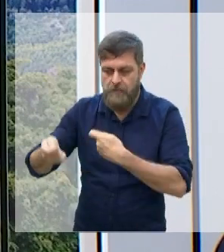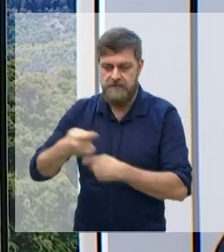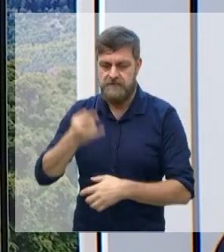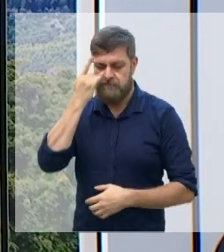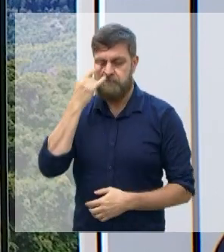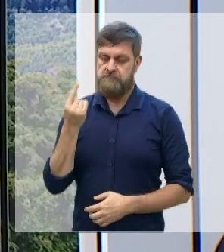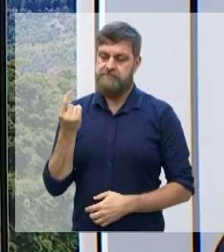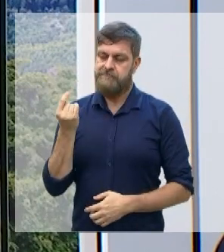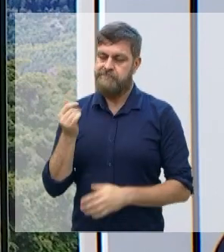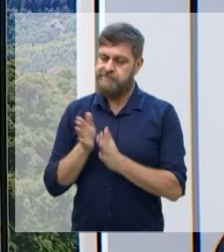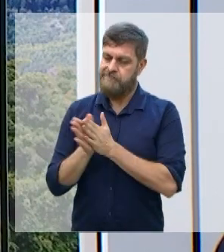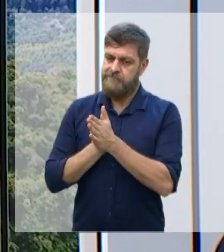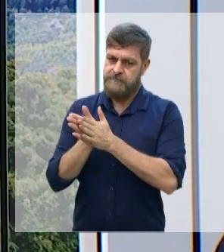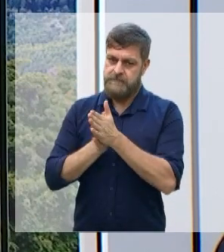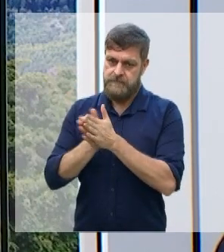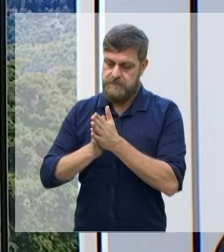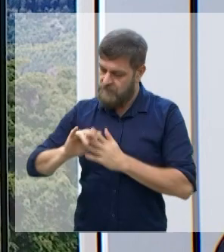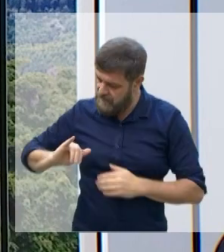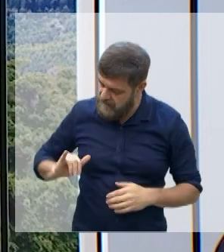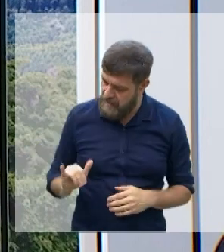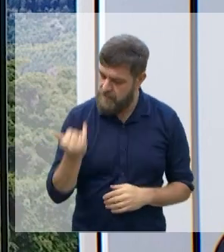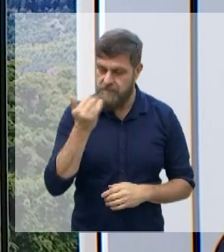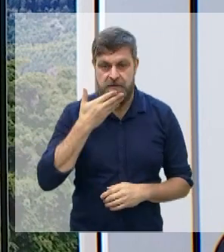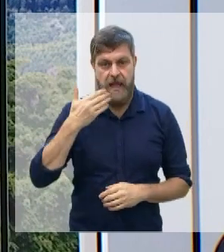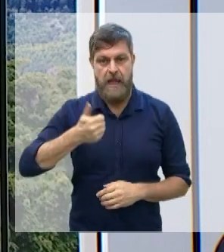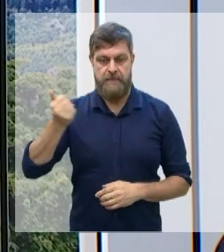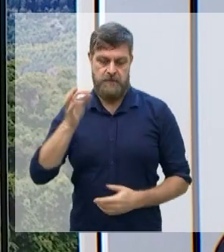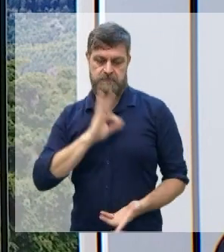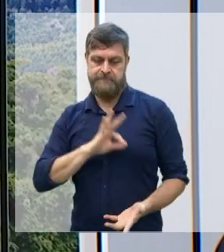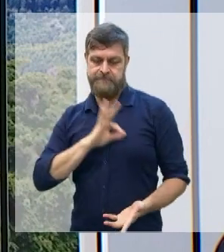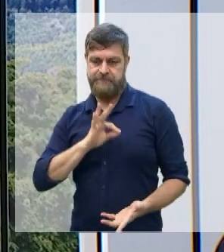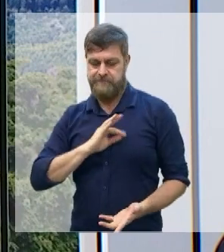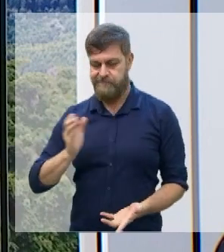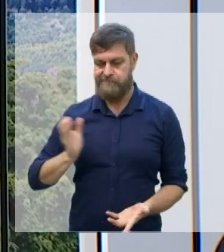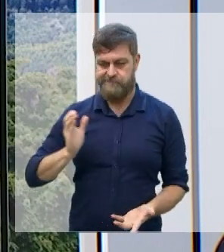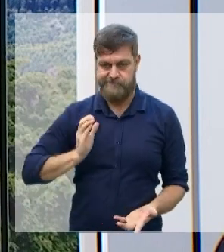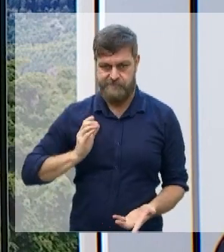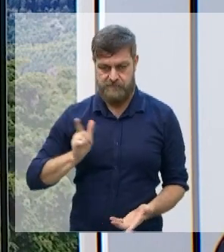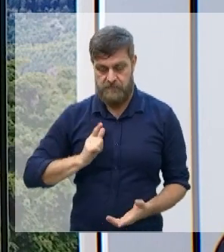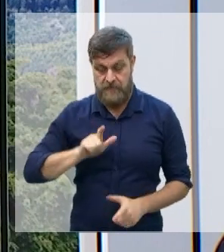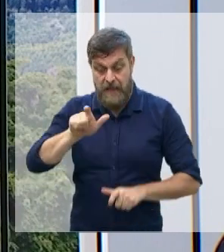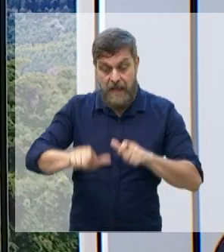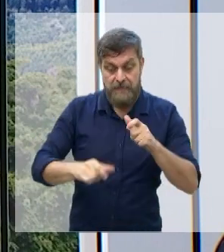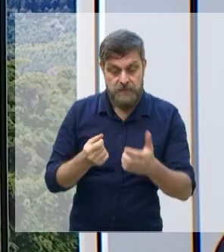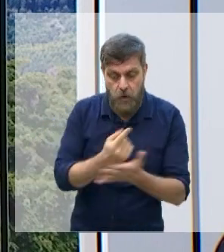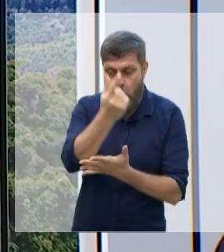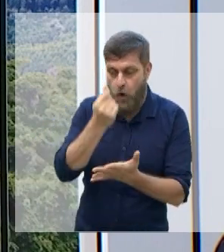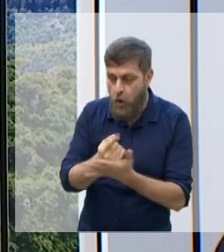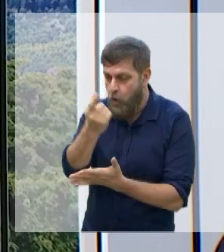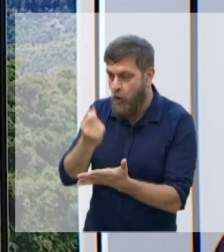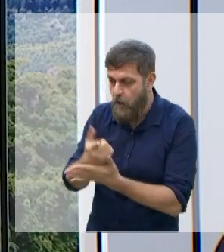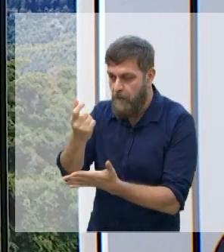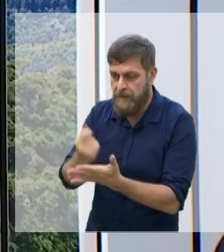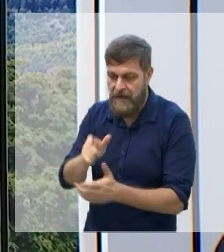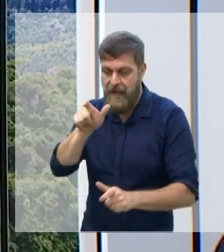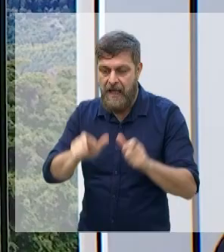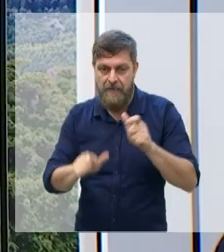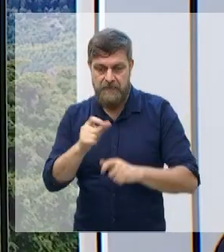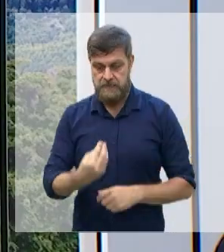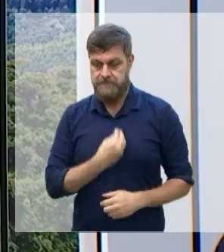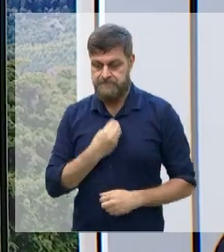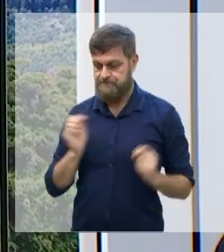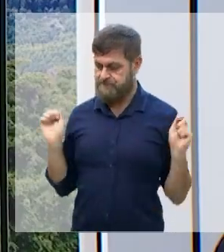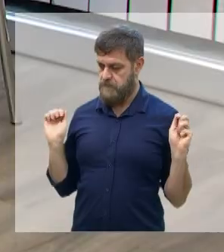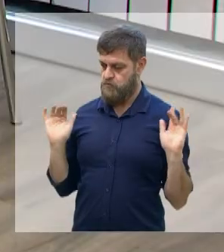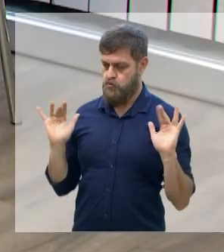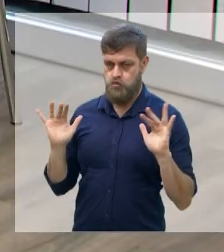estão vendo uma grande oportunidade de melhorar o seu próprio negócio tem mais usuários além do mercado é que vão ali fazer com o projeto